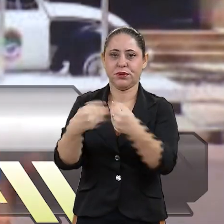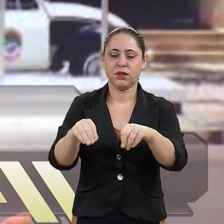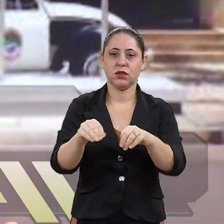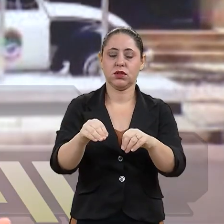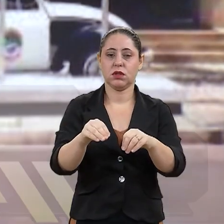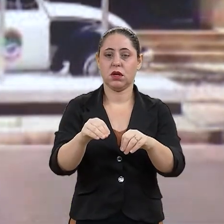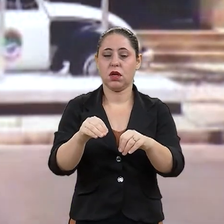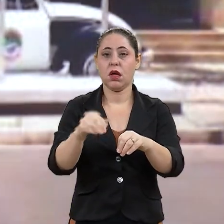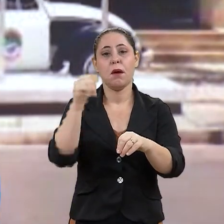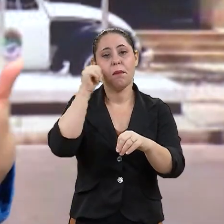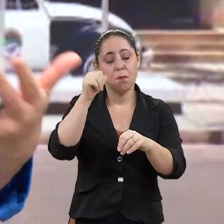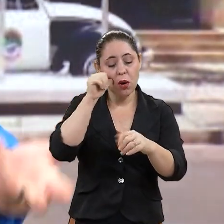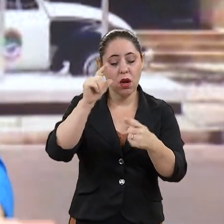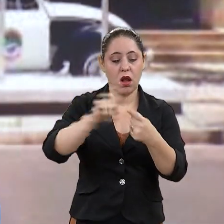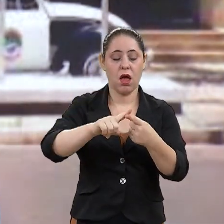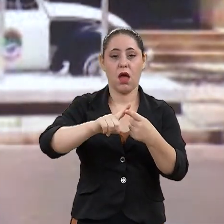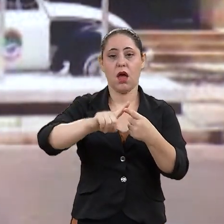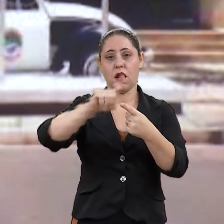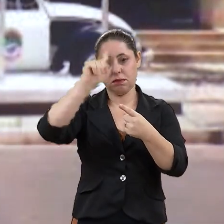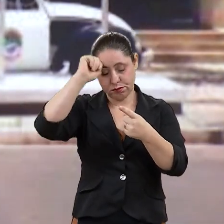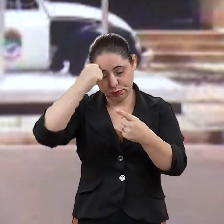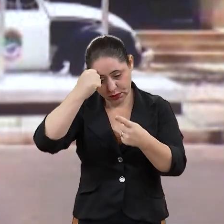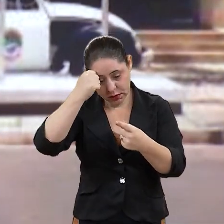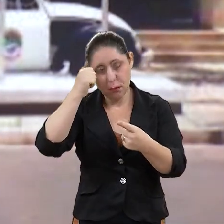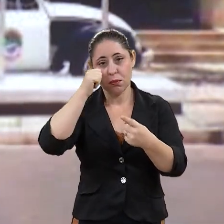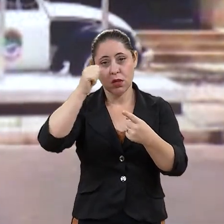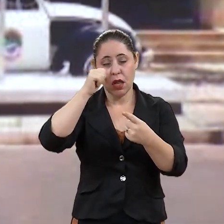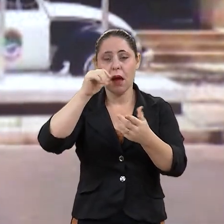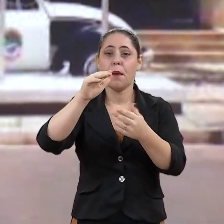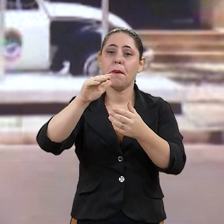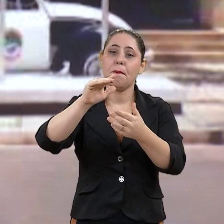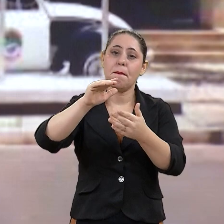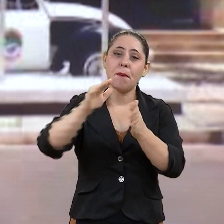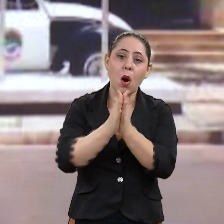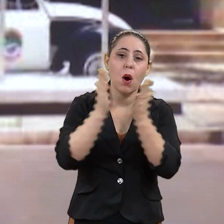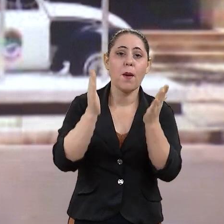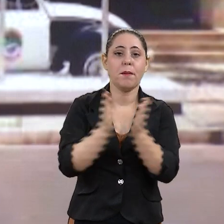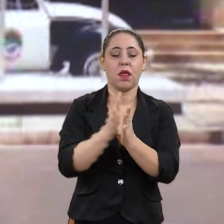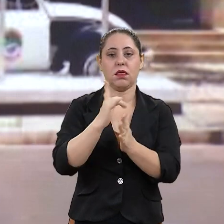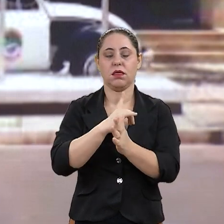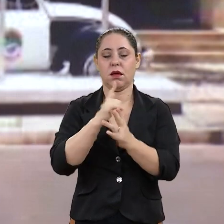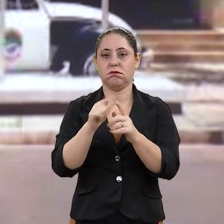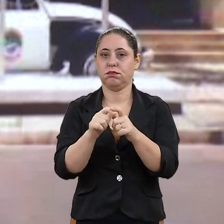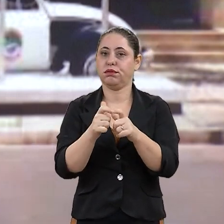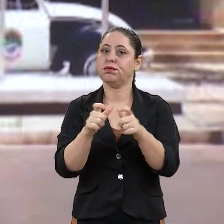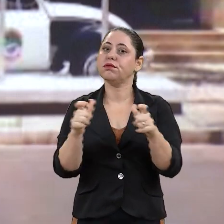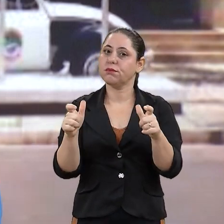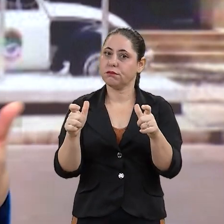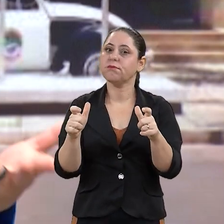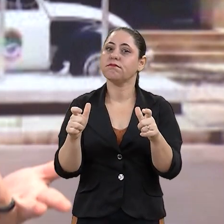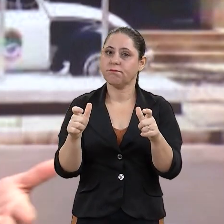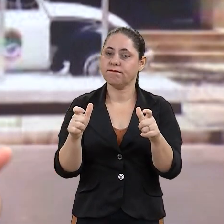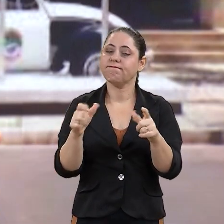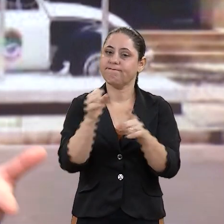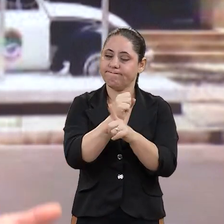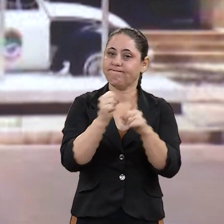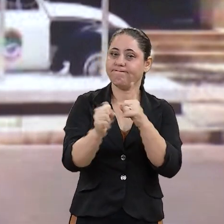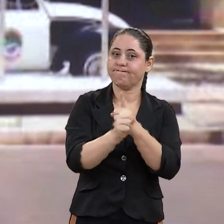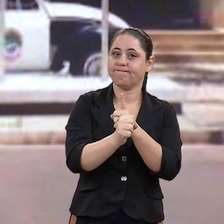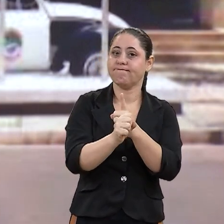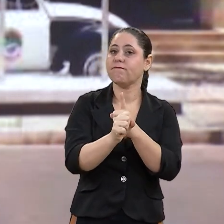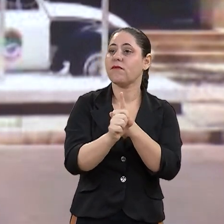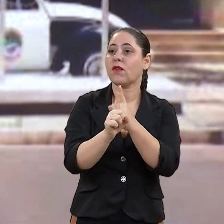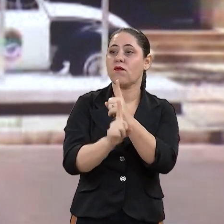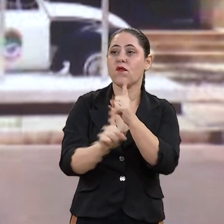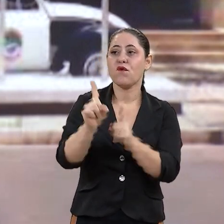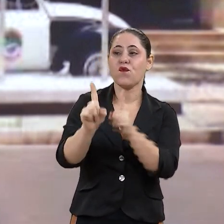mulheres negras e mulheres pobres. A gente sabe que tem uma dimensão social que os dados, os indicadores